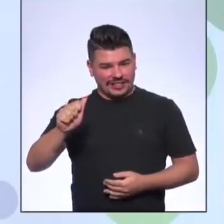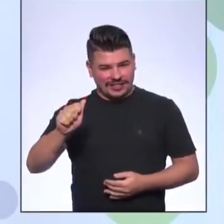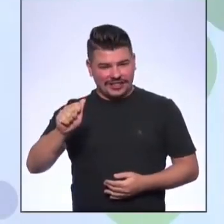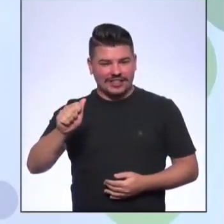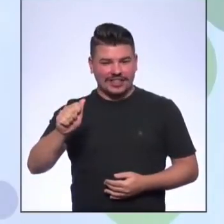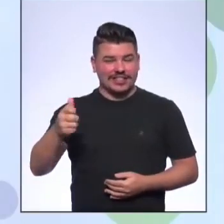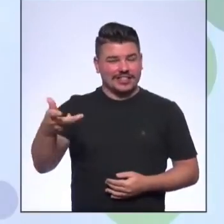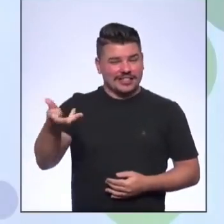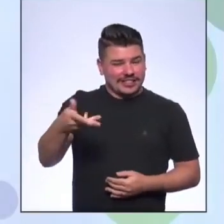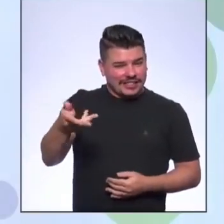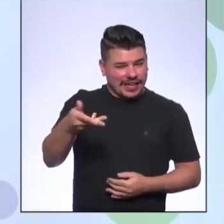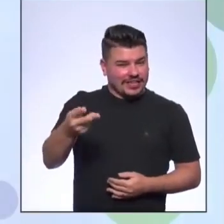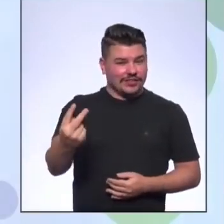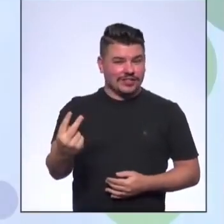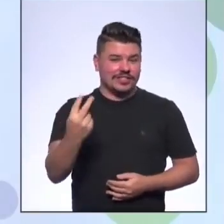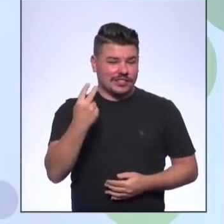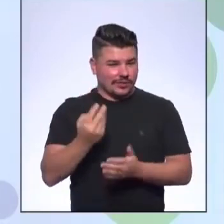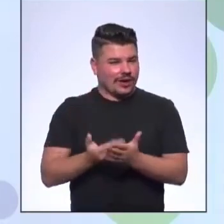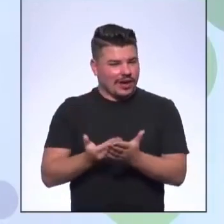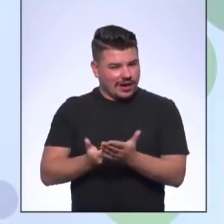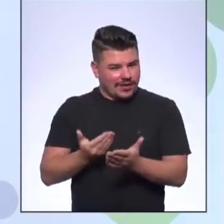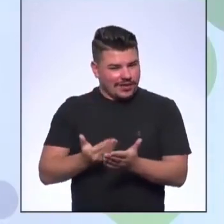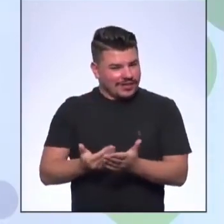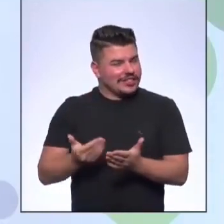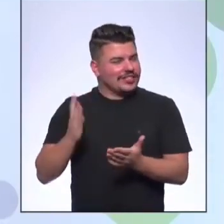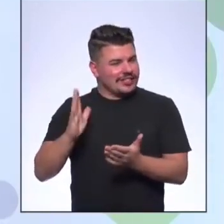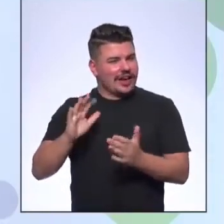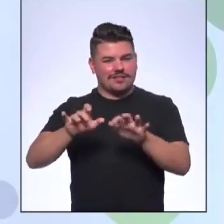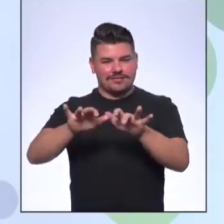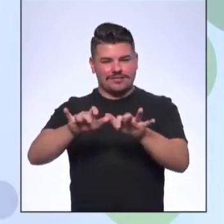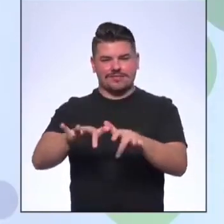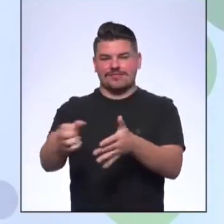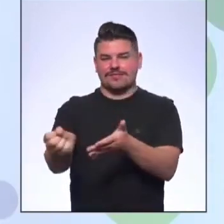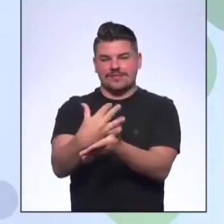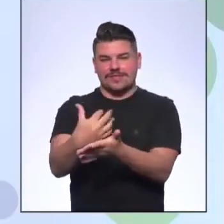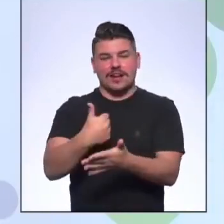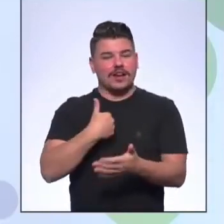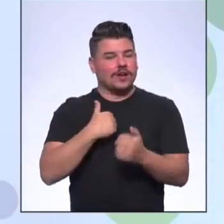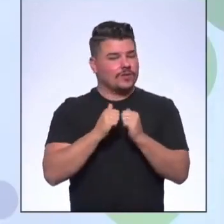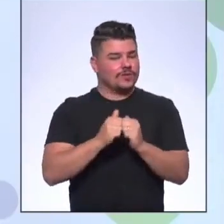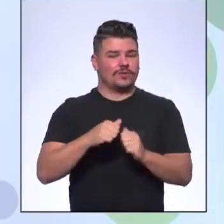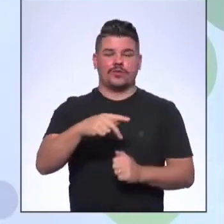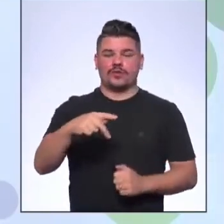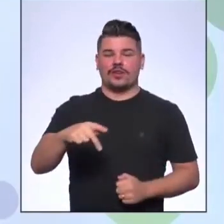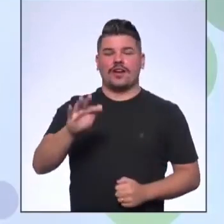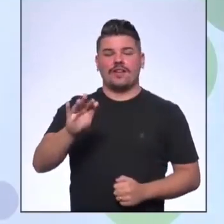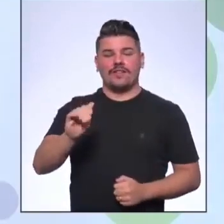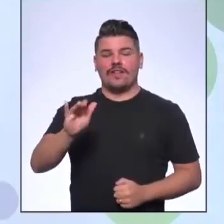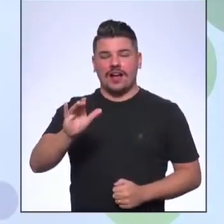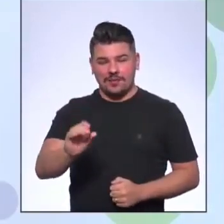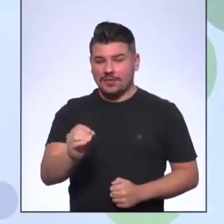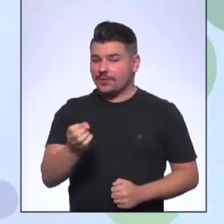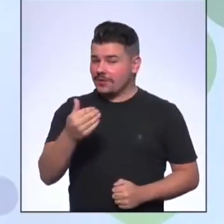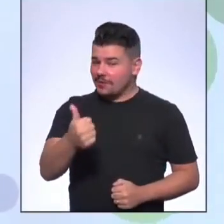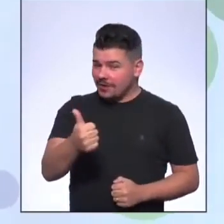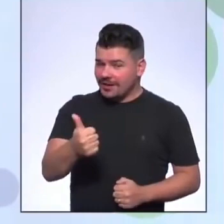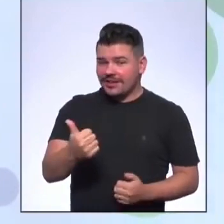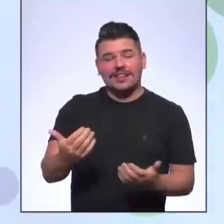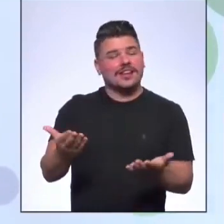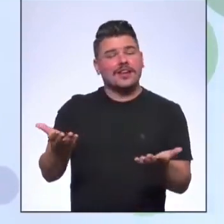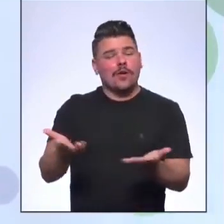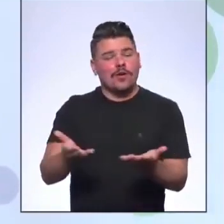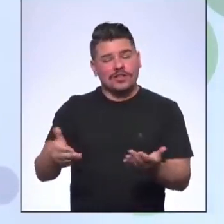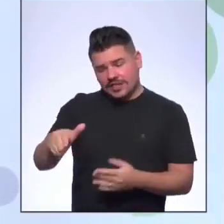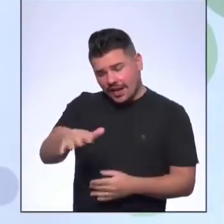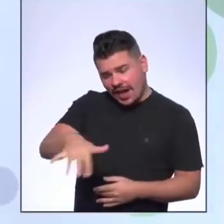aí, vamos interagir aqui no chat com a gente, com eu e o professor Fábio, beleza? Vamos lá? Qual que vai ser a